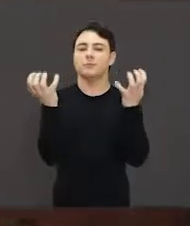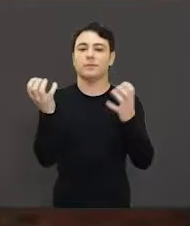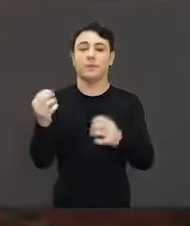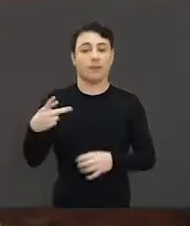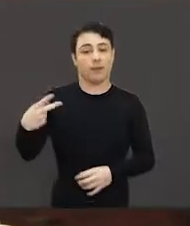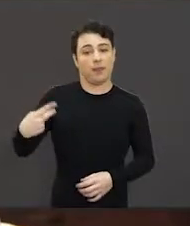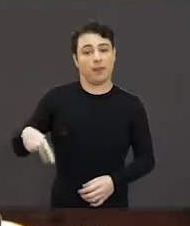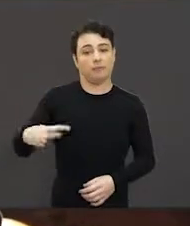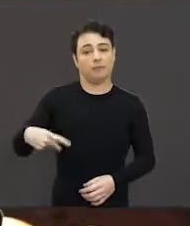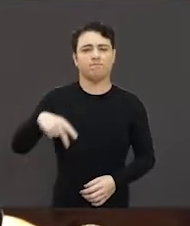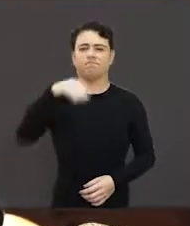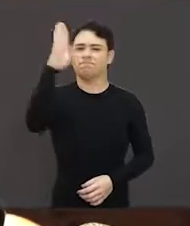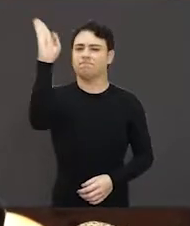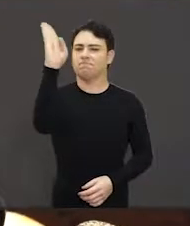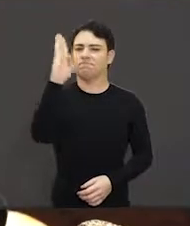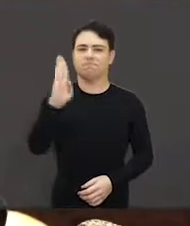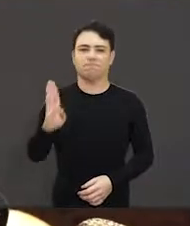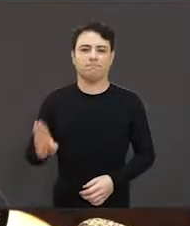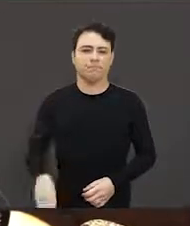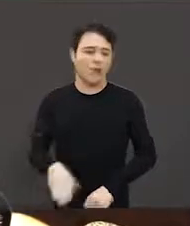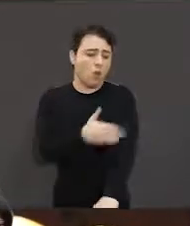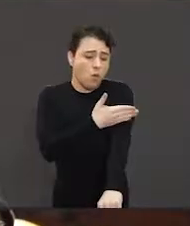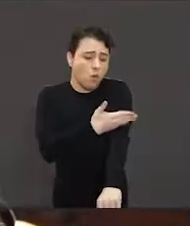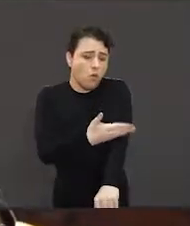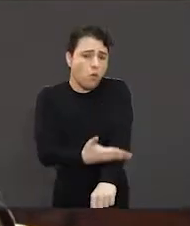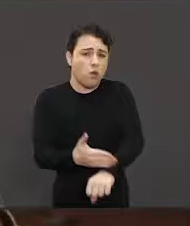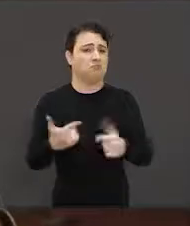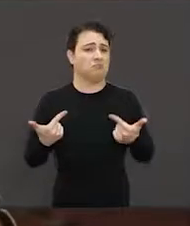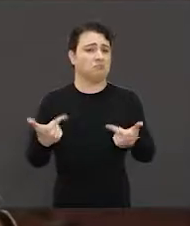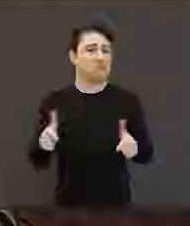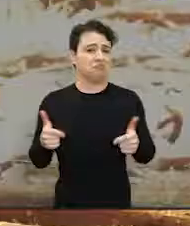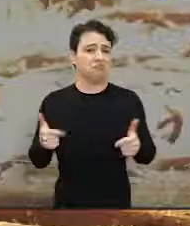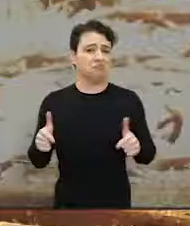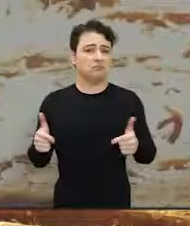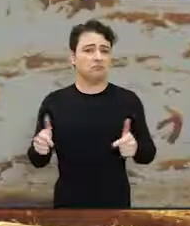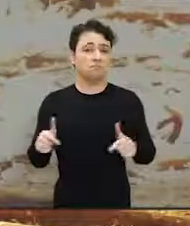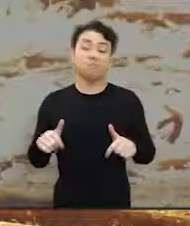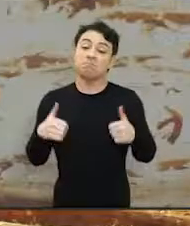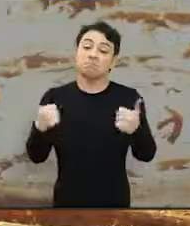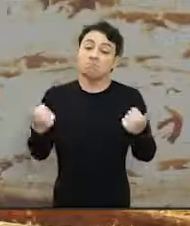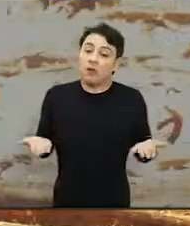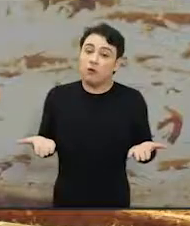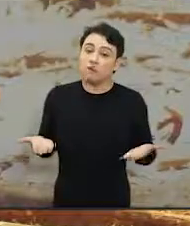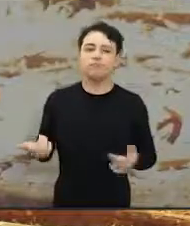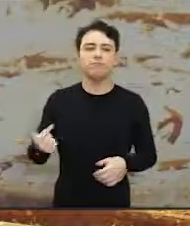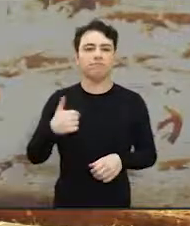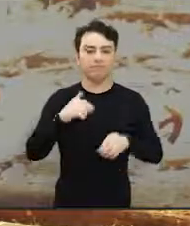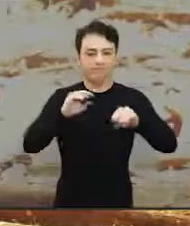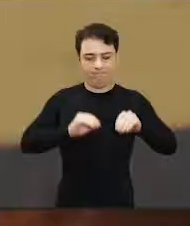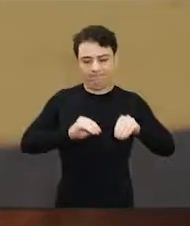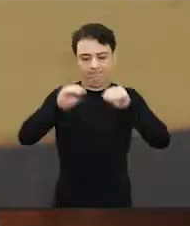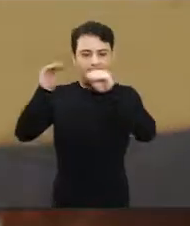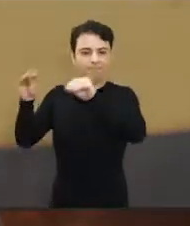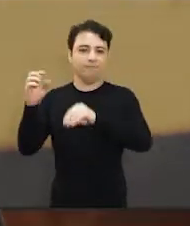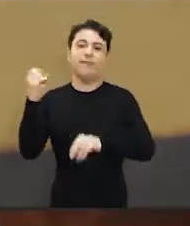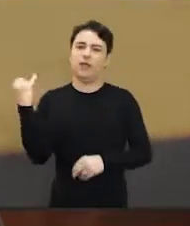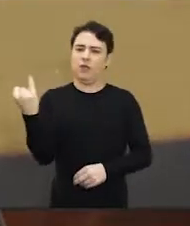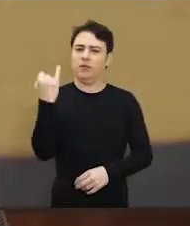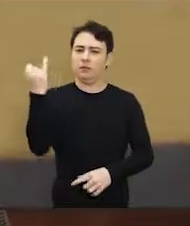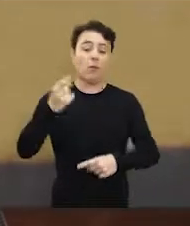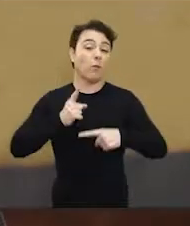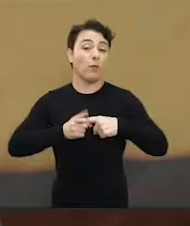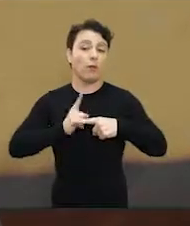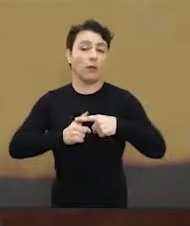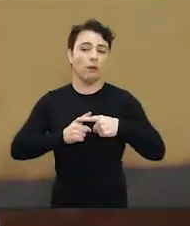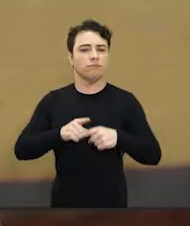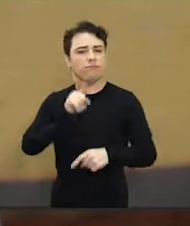fui buscar, que era o jazz, não é um estilo comum, não é cultural aqui do Brasil, não está no nosso dia a dia, né? E eu acho que isso foi um